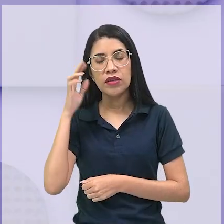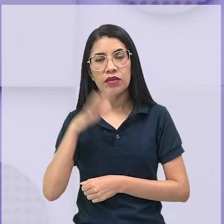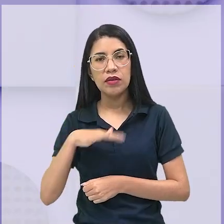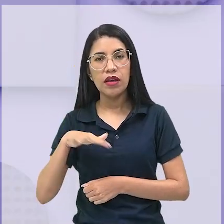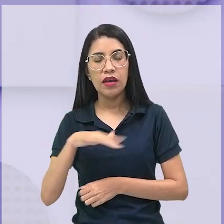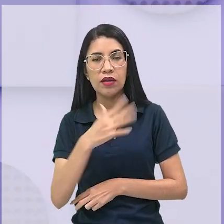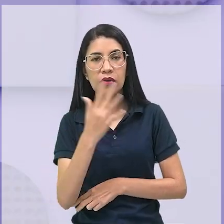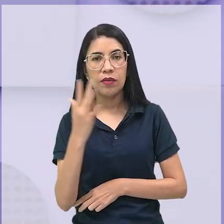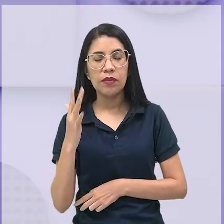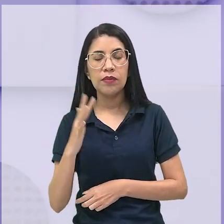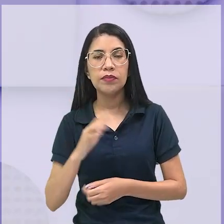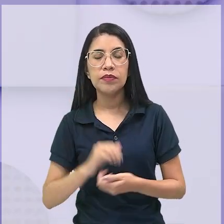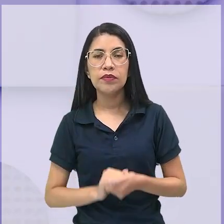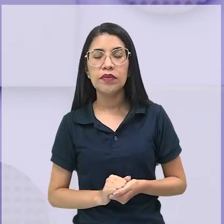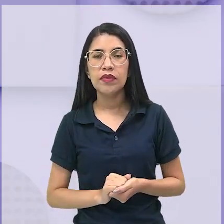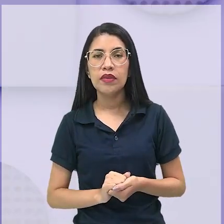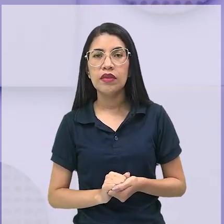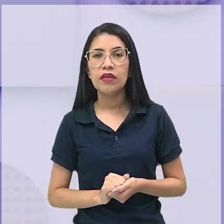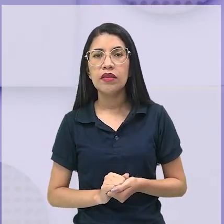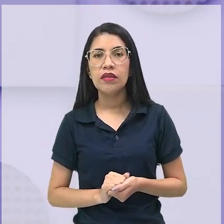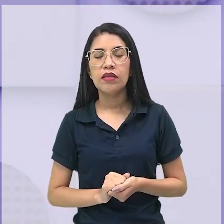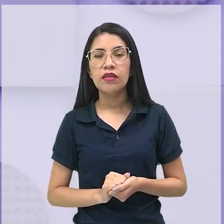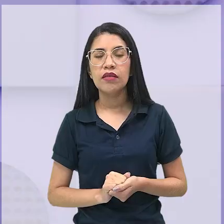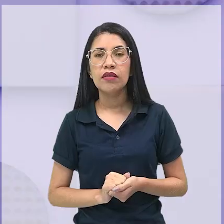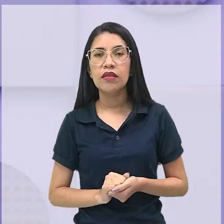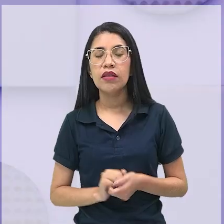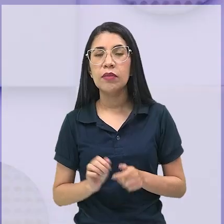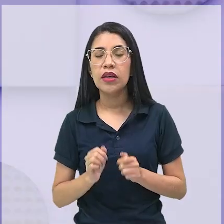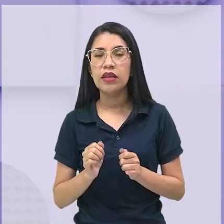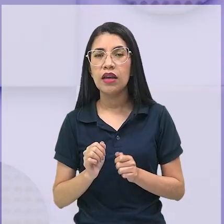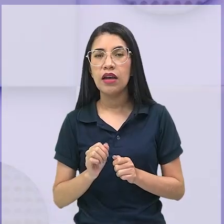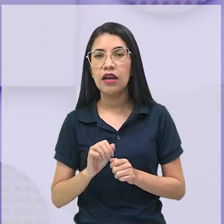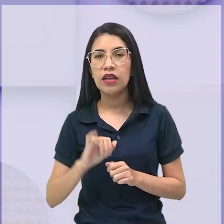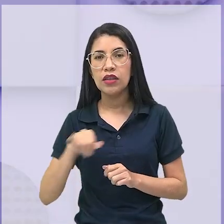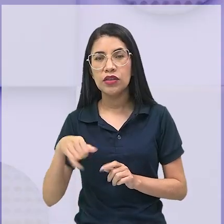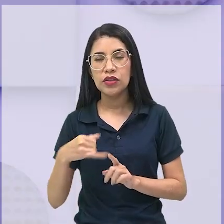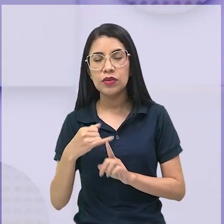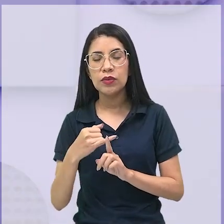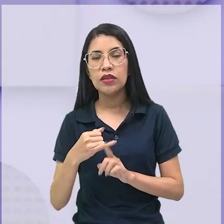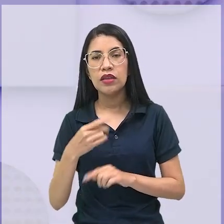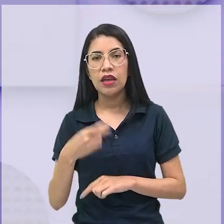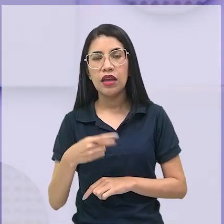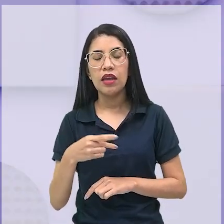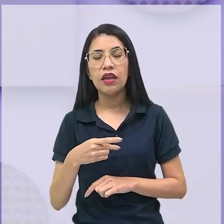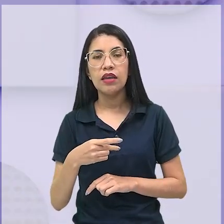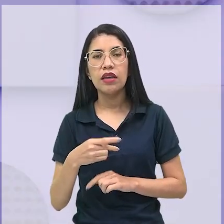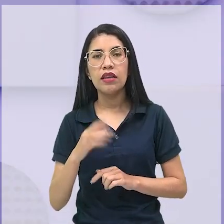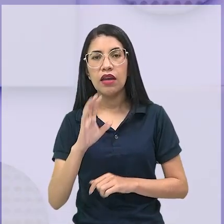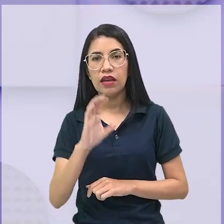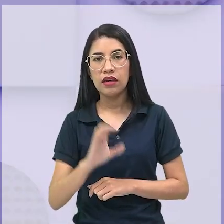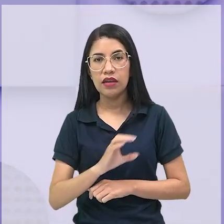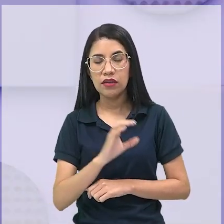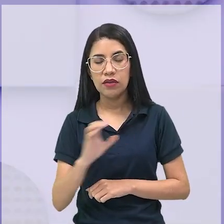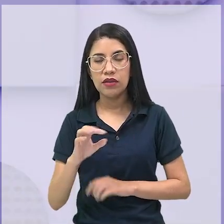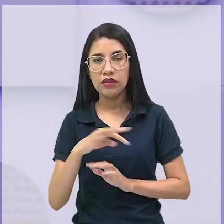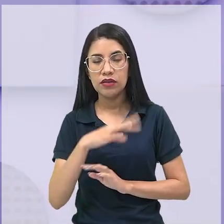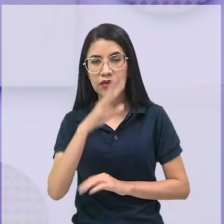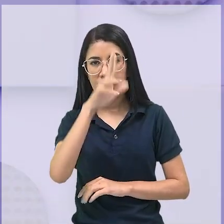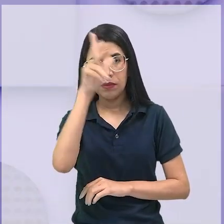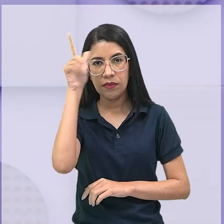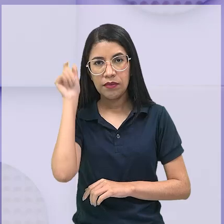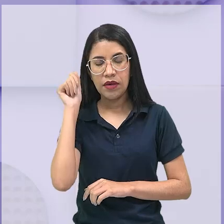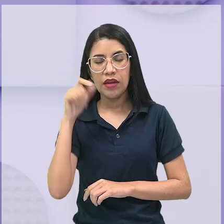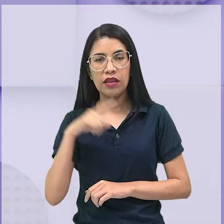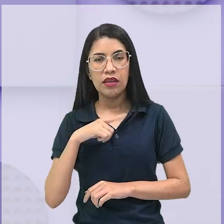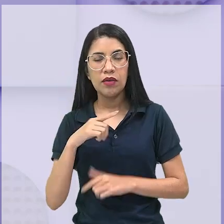do SARES, que é um serviço de reflexão da Companhia de Jesus, aqui da Arquidiocese de Manaus, e que eles têm